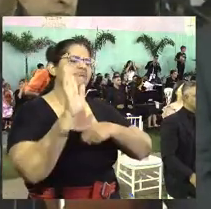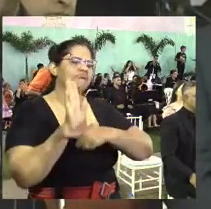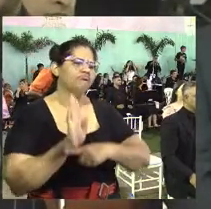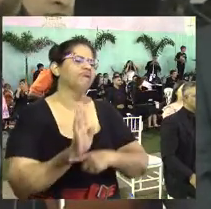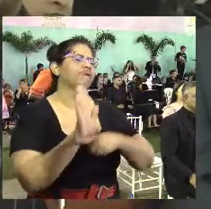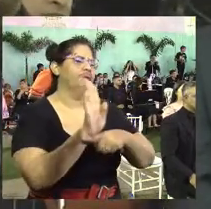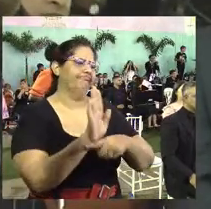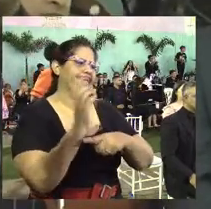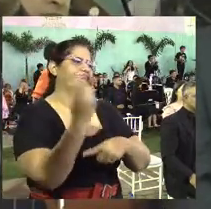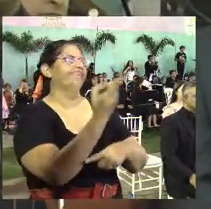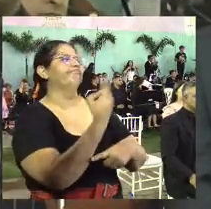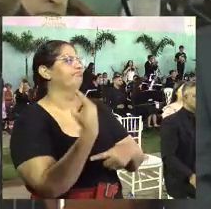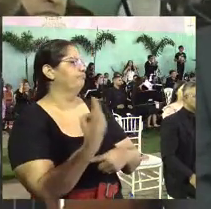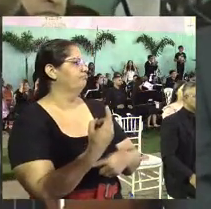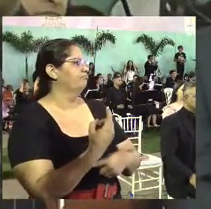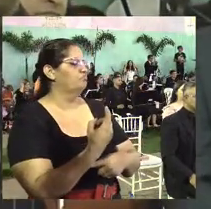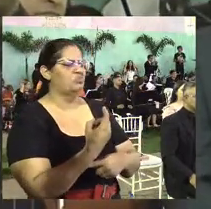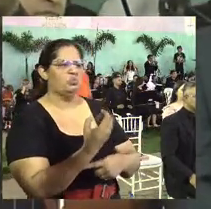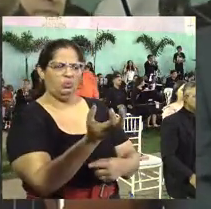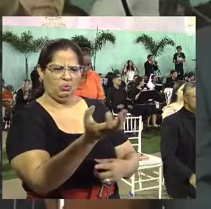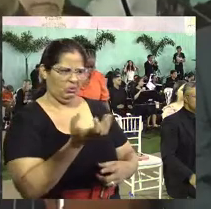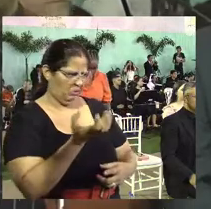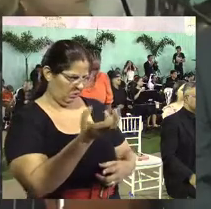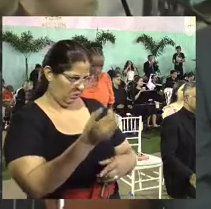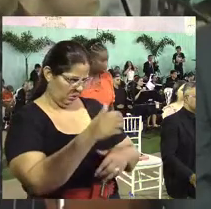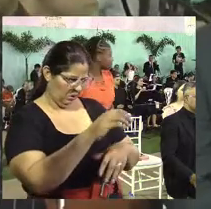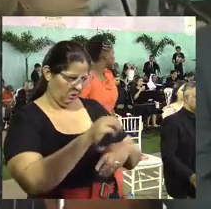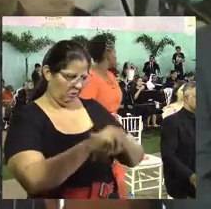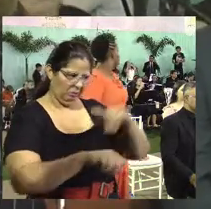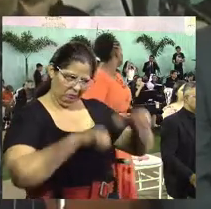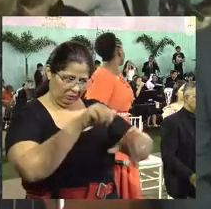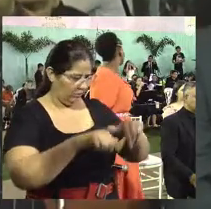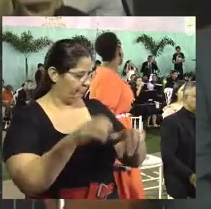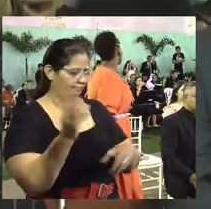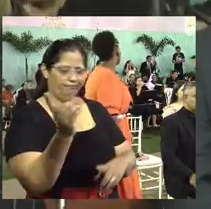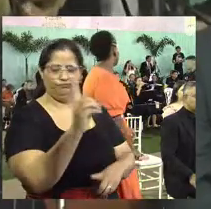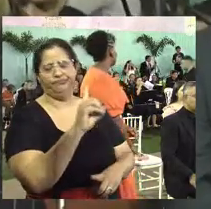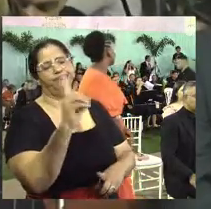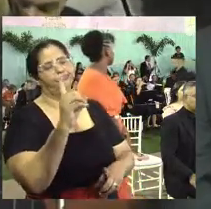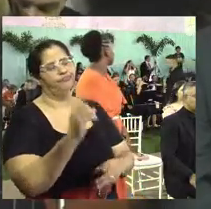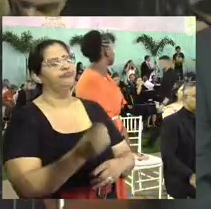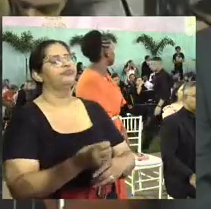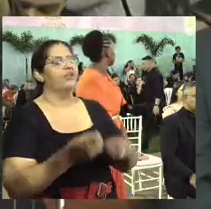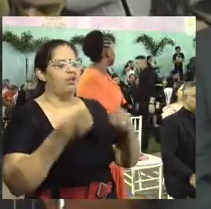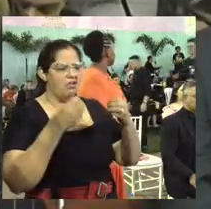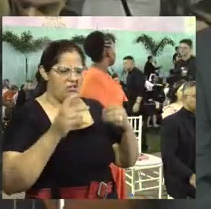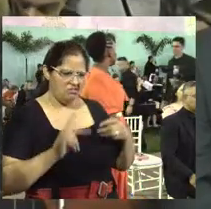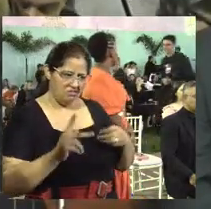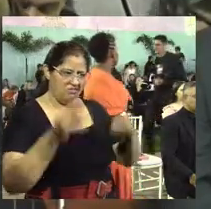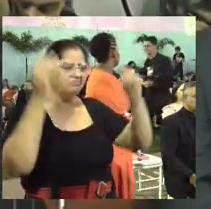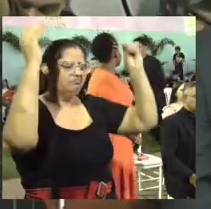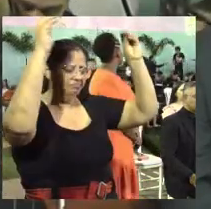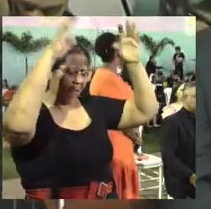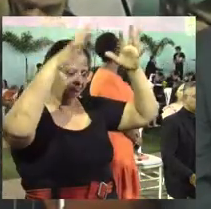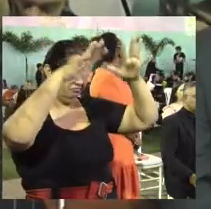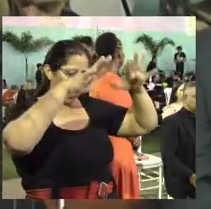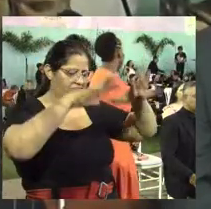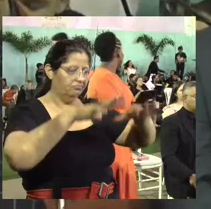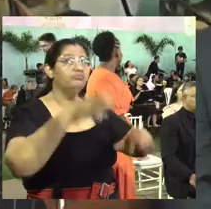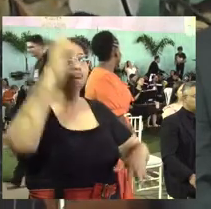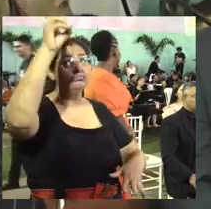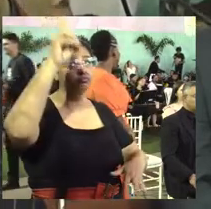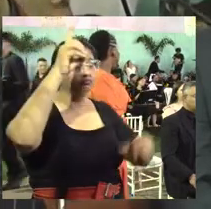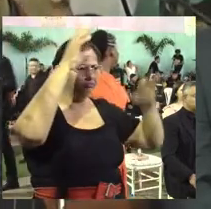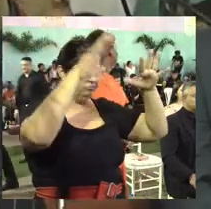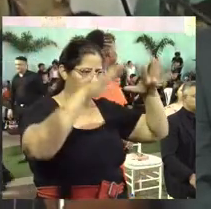mostra que nunca quis nada em troca apenas se vira o reino Deus continue lhe abençoando tá bom que as bençãos de Deus repose